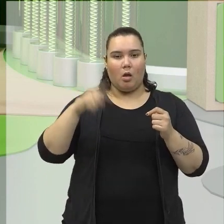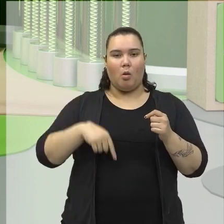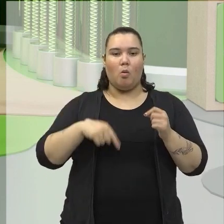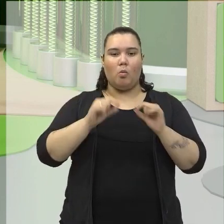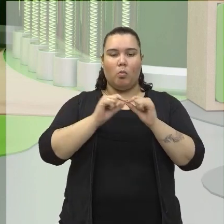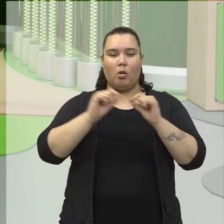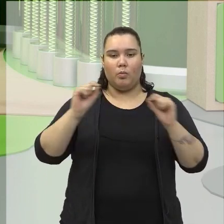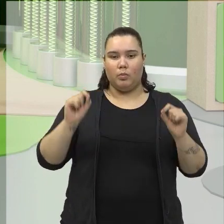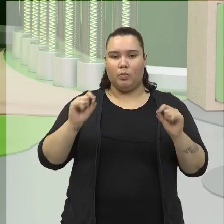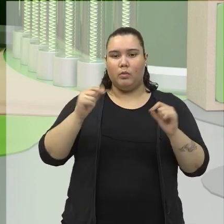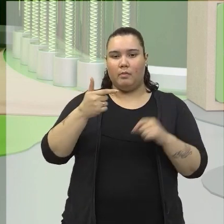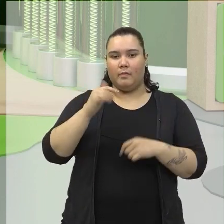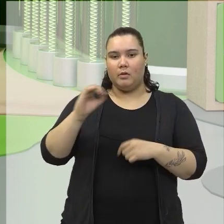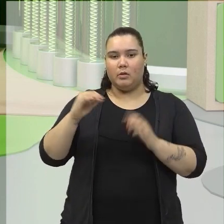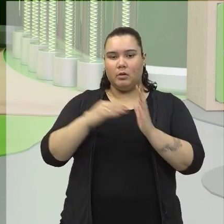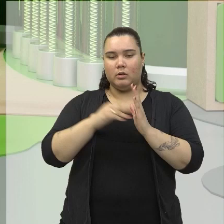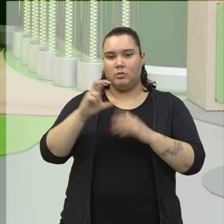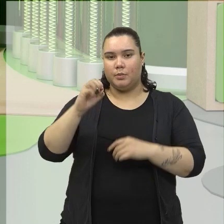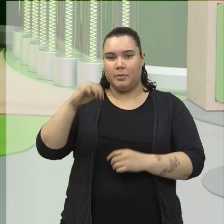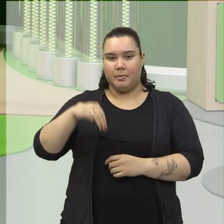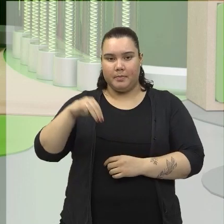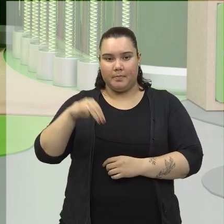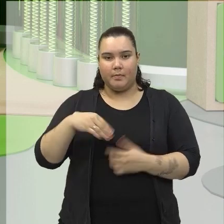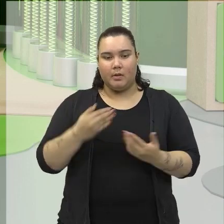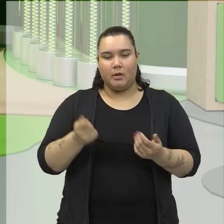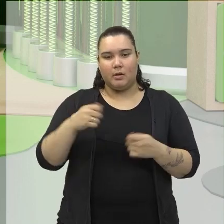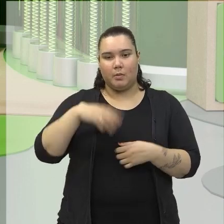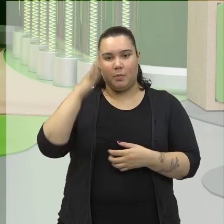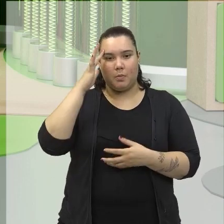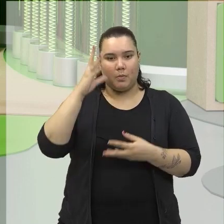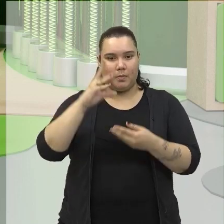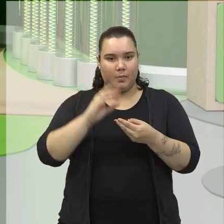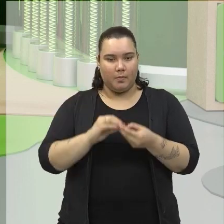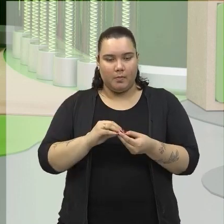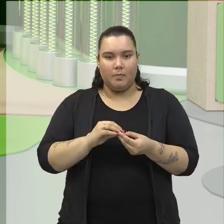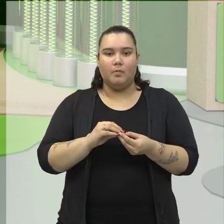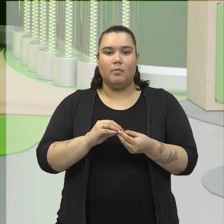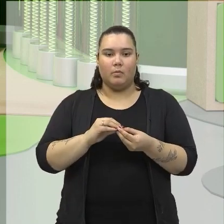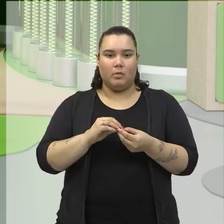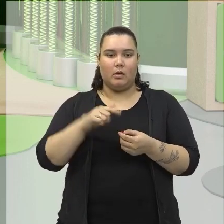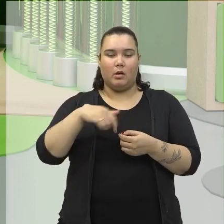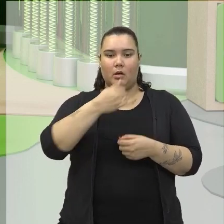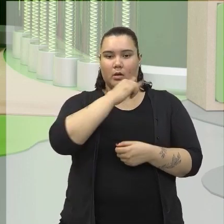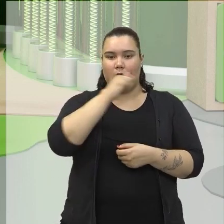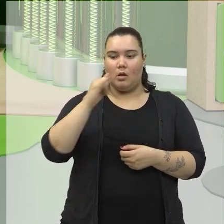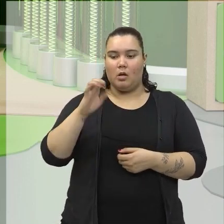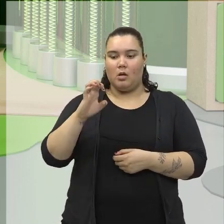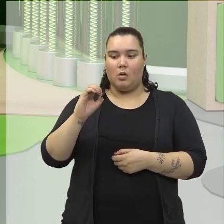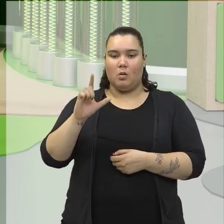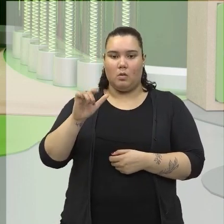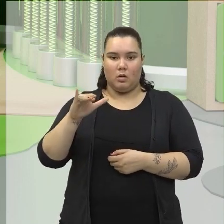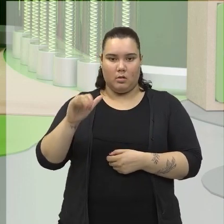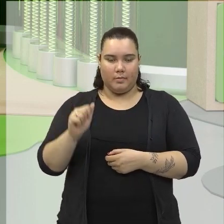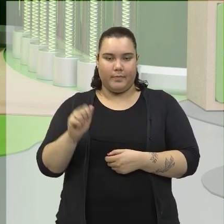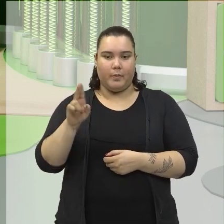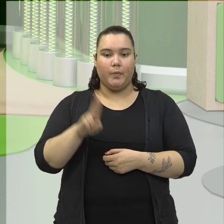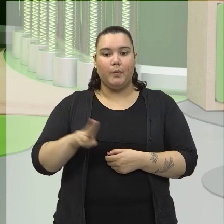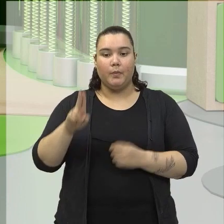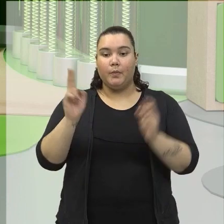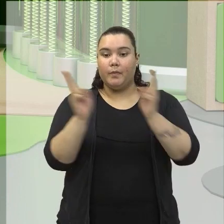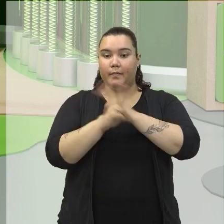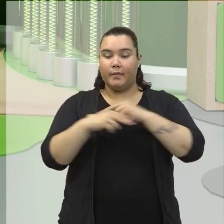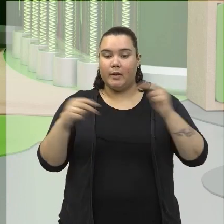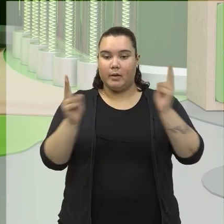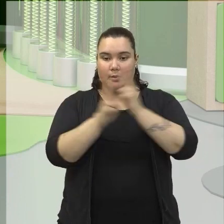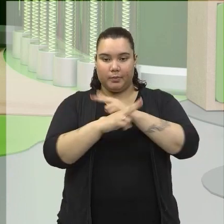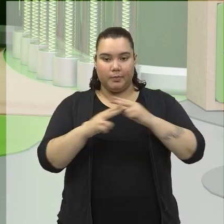através do vento, certo? Então, dessa forma, a gente compreende um pouco mais ali sobre a energia eólica, né, a que vai utilizar o vento, a